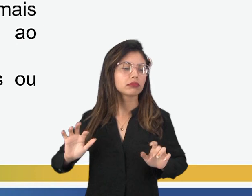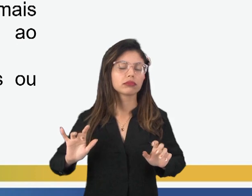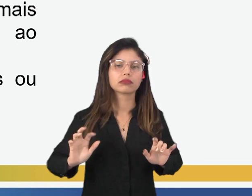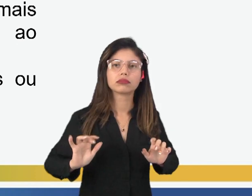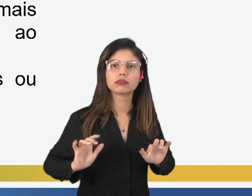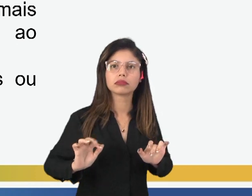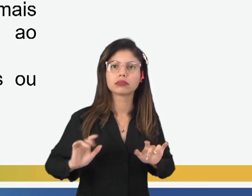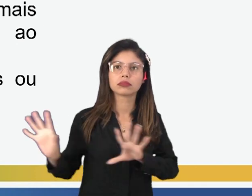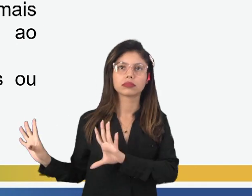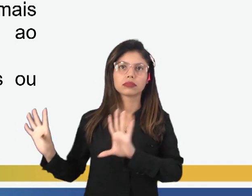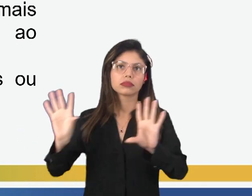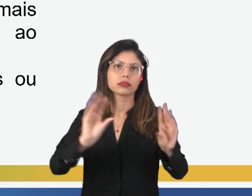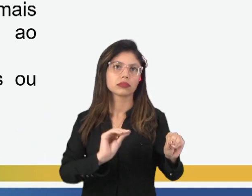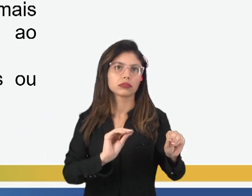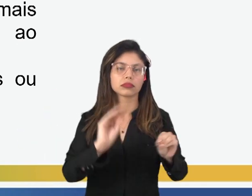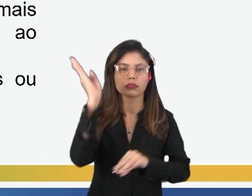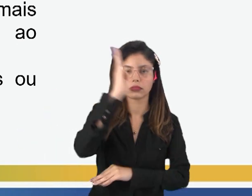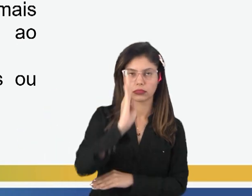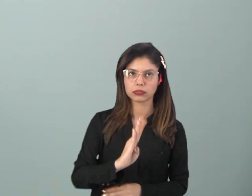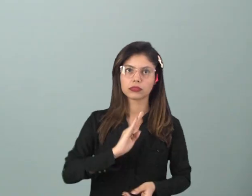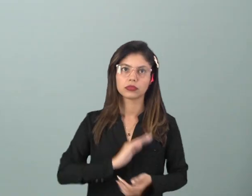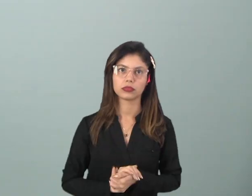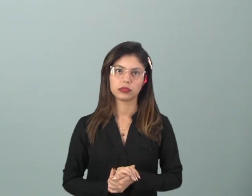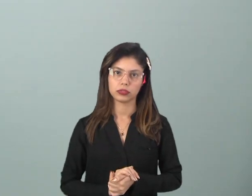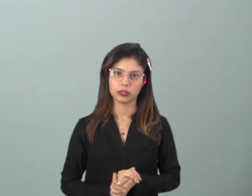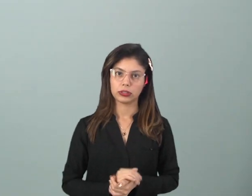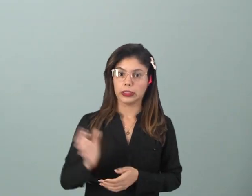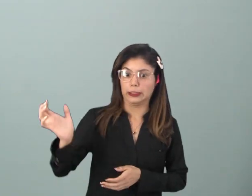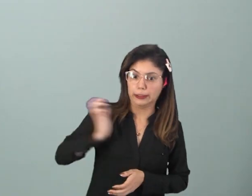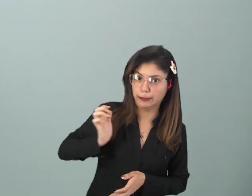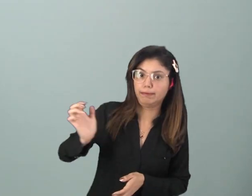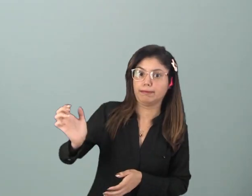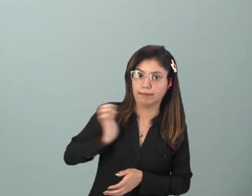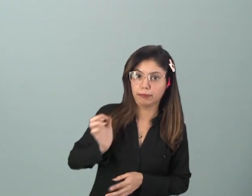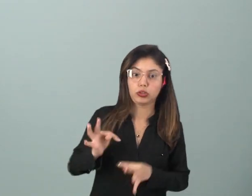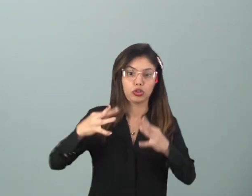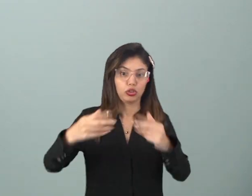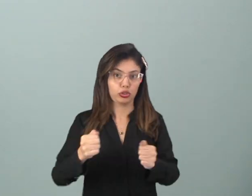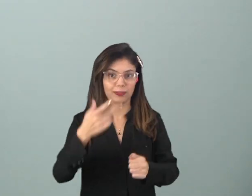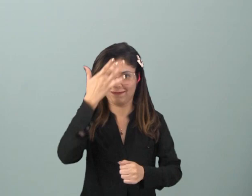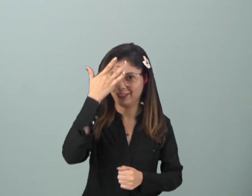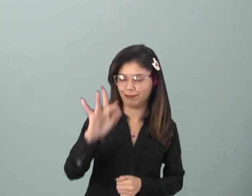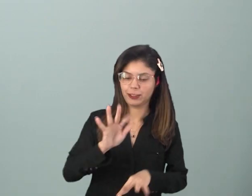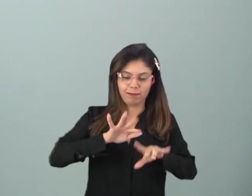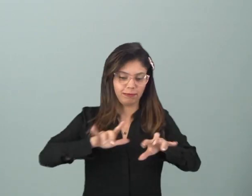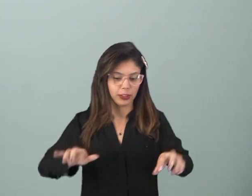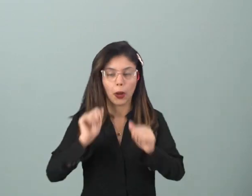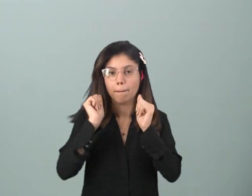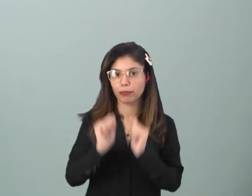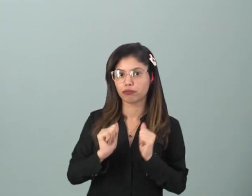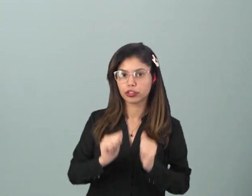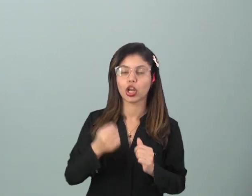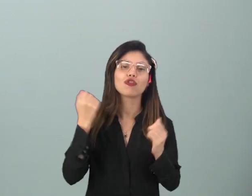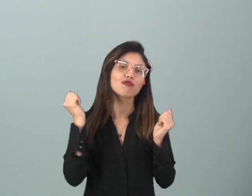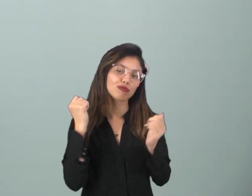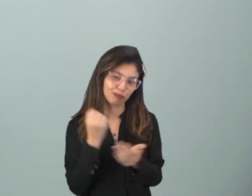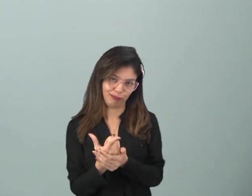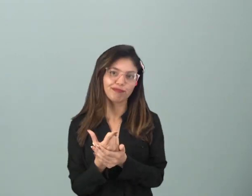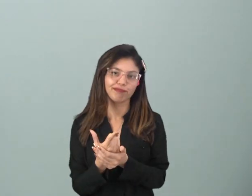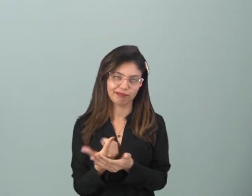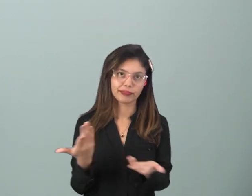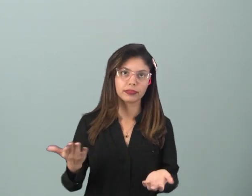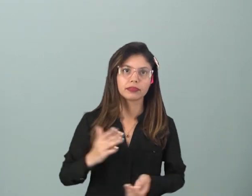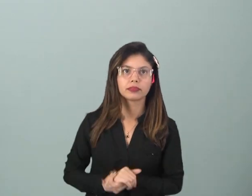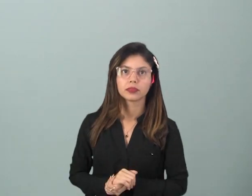exemplo, foram trazidos para o Brasil. Só que é um instrumento caro, nem todos sabiam tocar e nem todos podiam adquirir esse